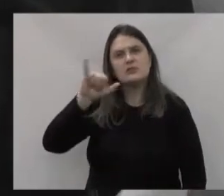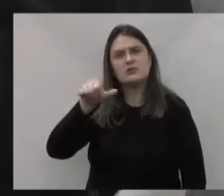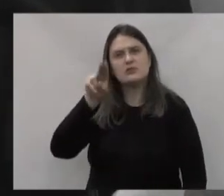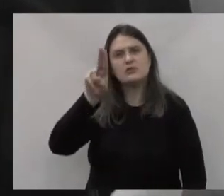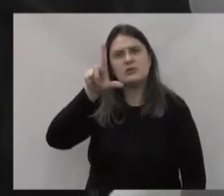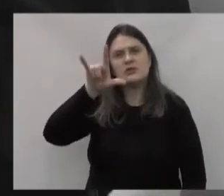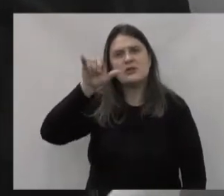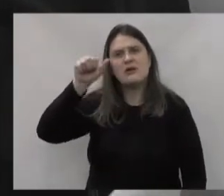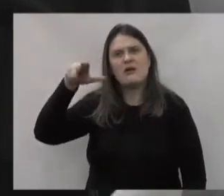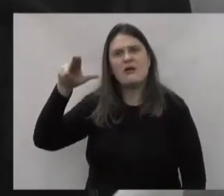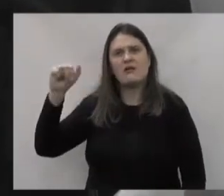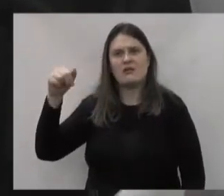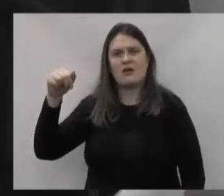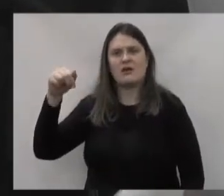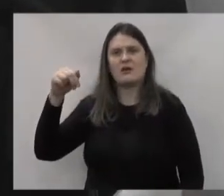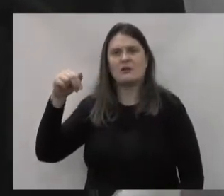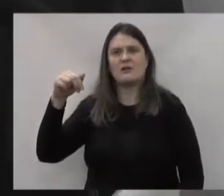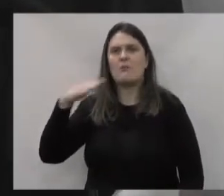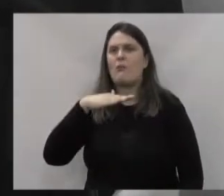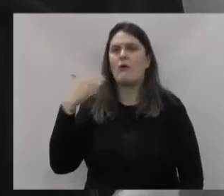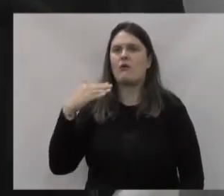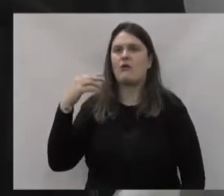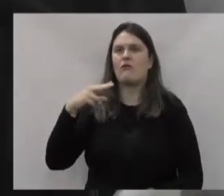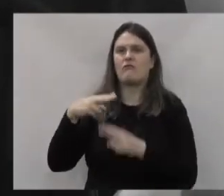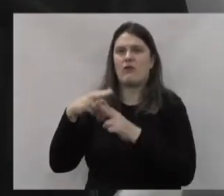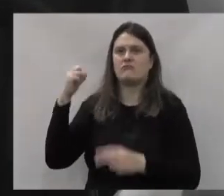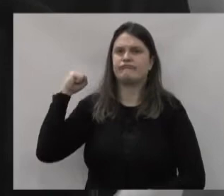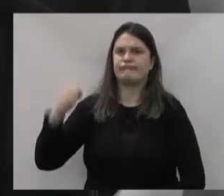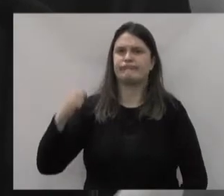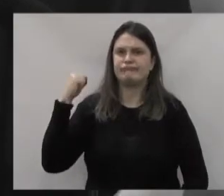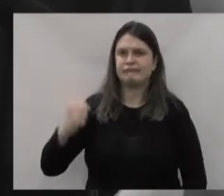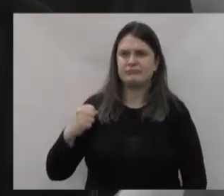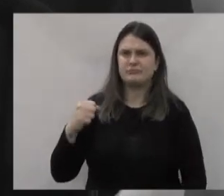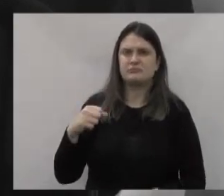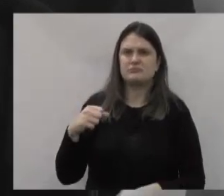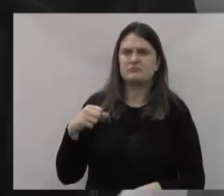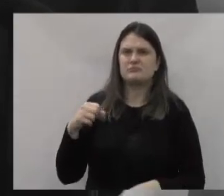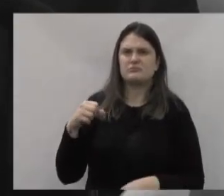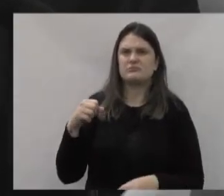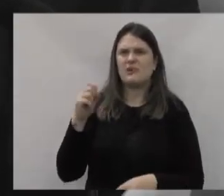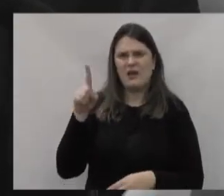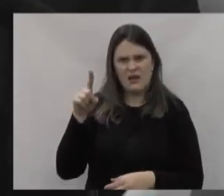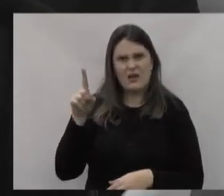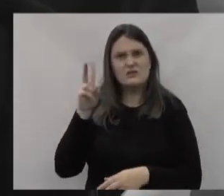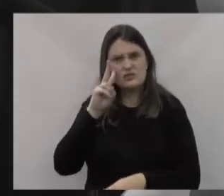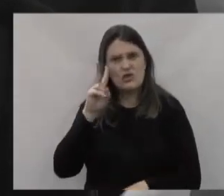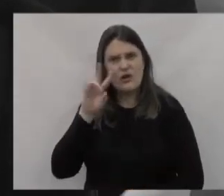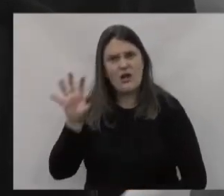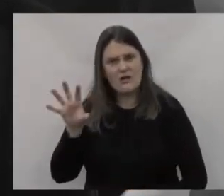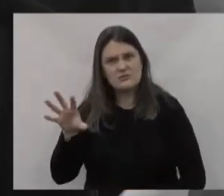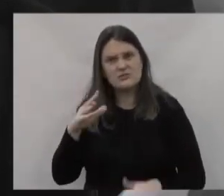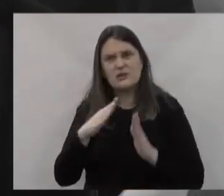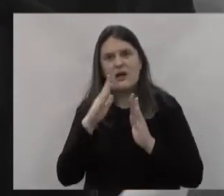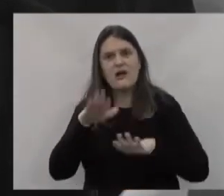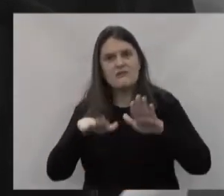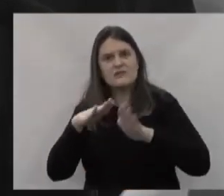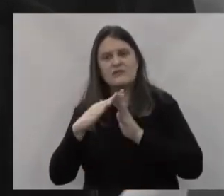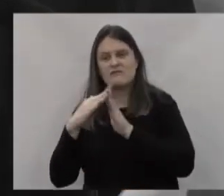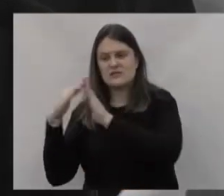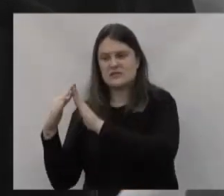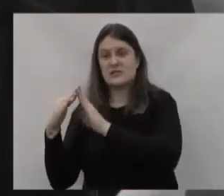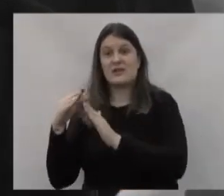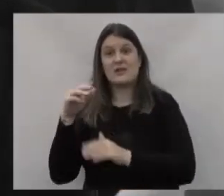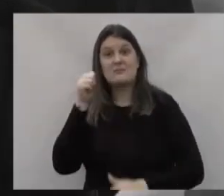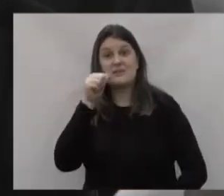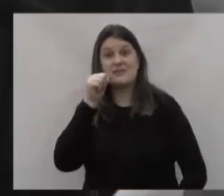foi assassinada a facadas aqui em União da Vitória. Isso não está muito longe. Isso está do nosso lado. A Angélica era